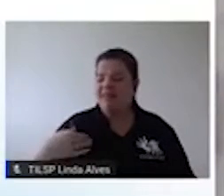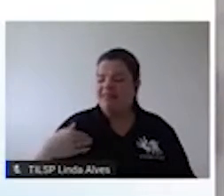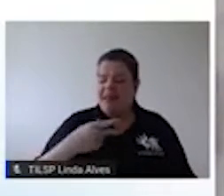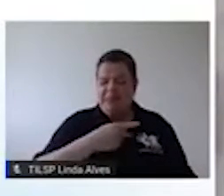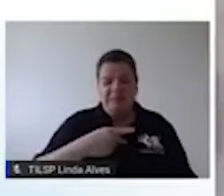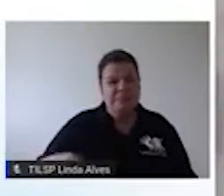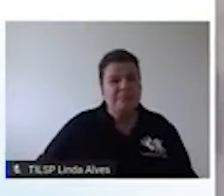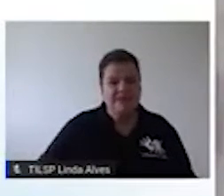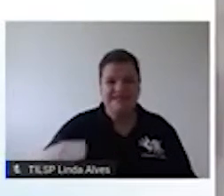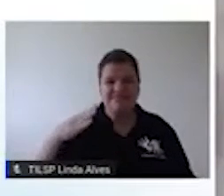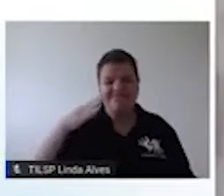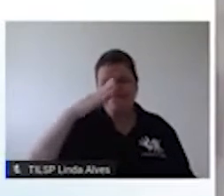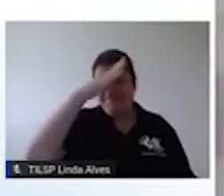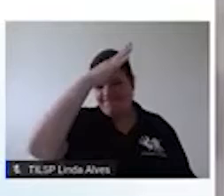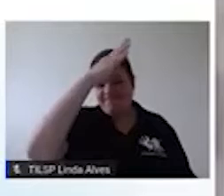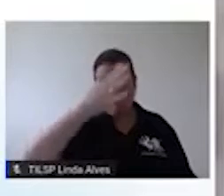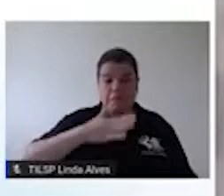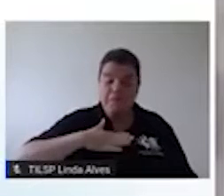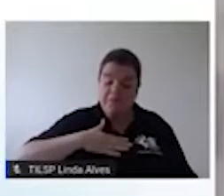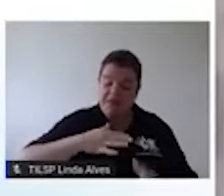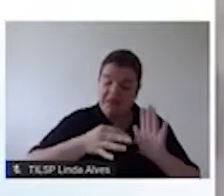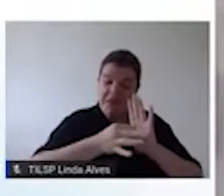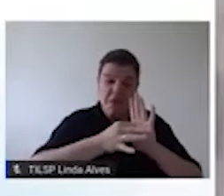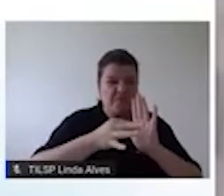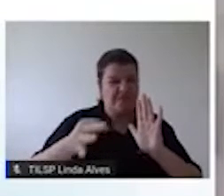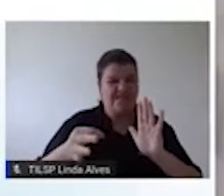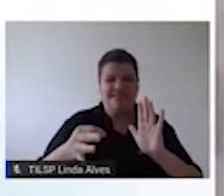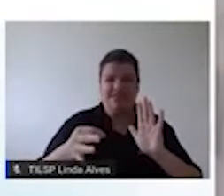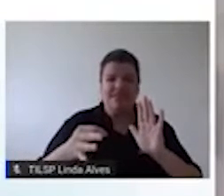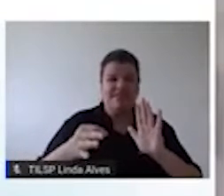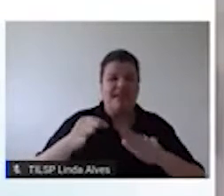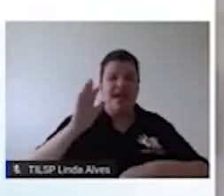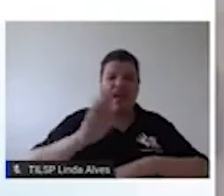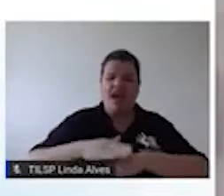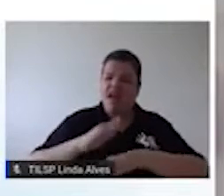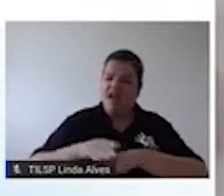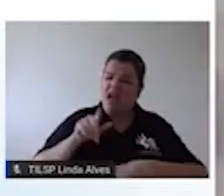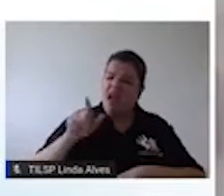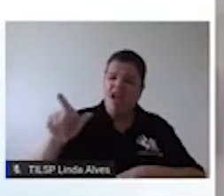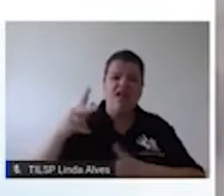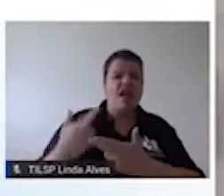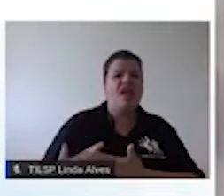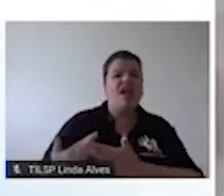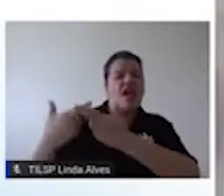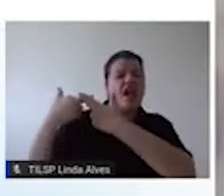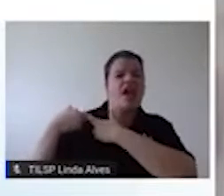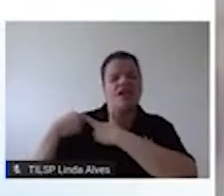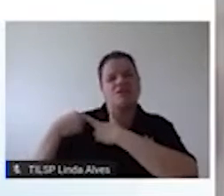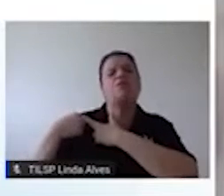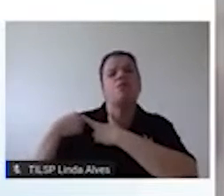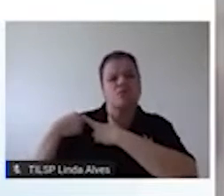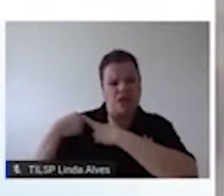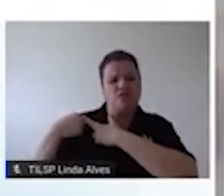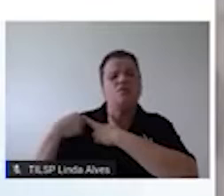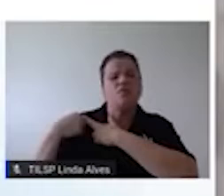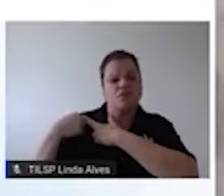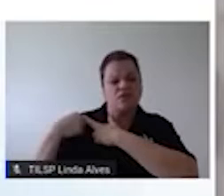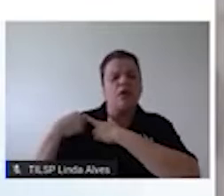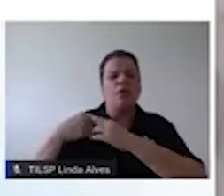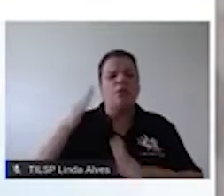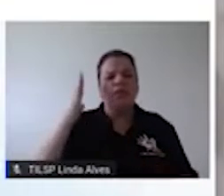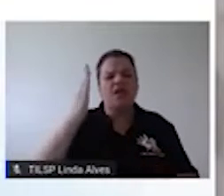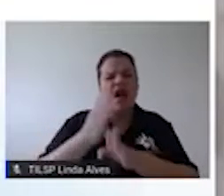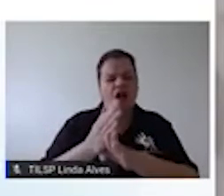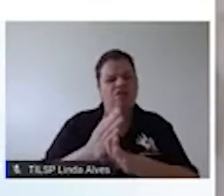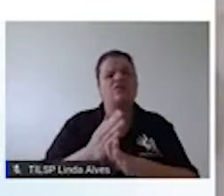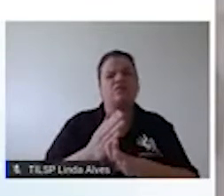minha opinião, ele tem sido, não é, o responsável por todos os insucessos, não